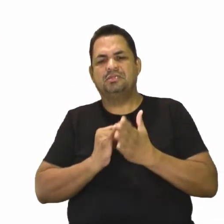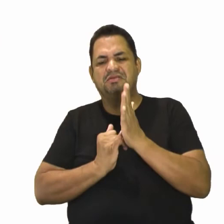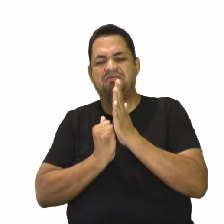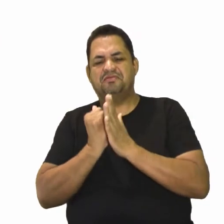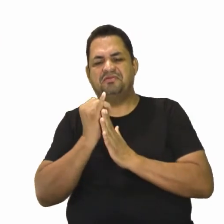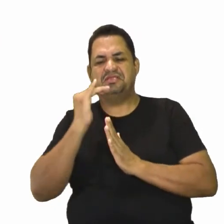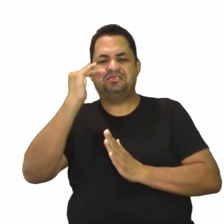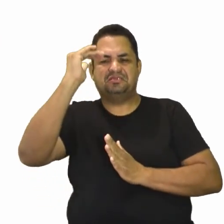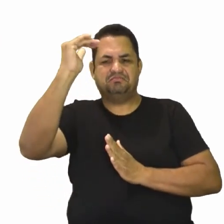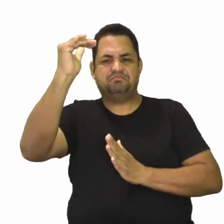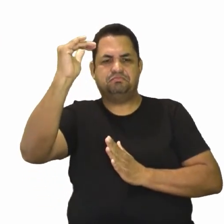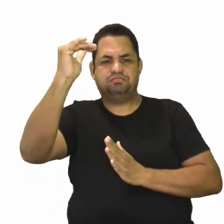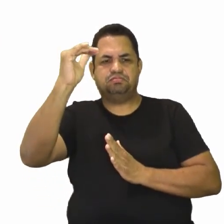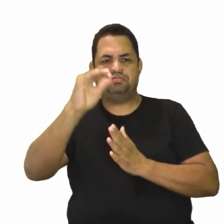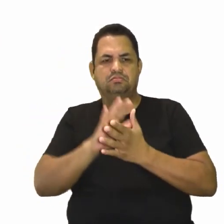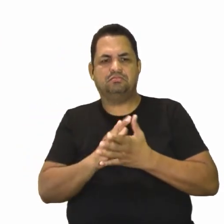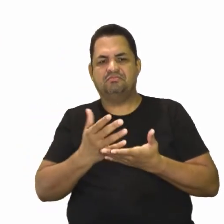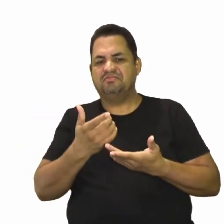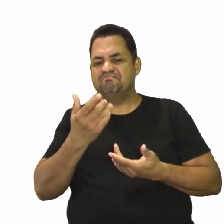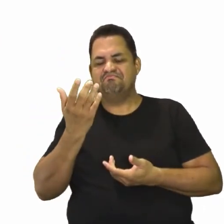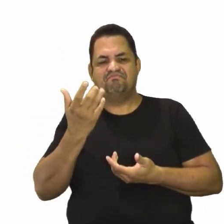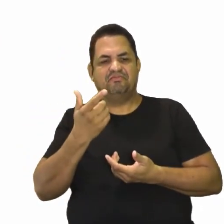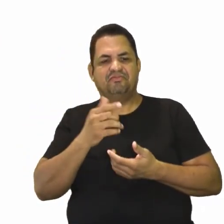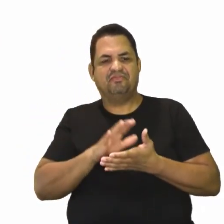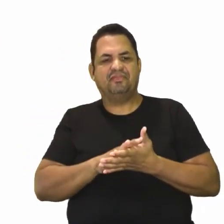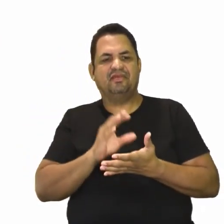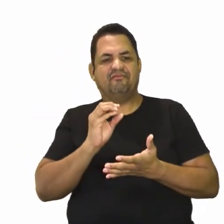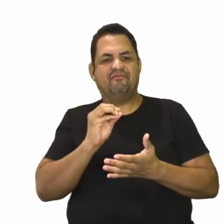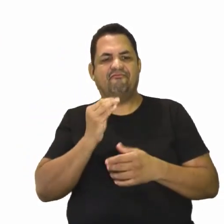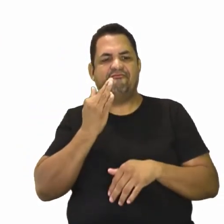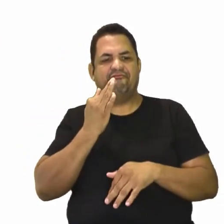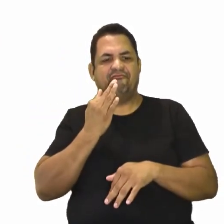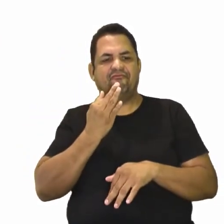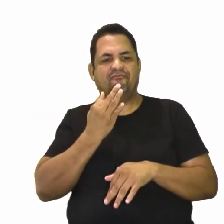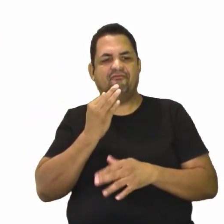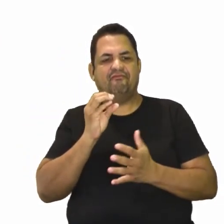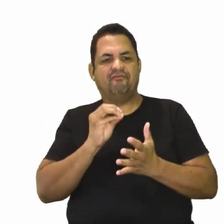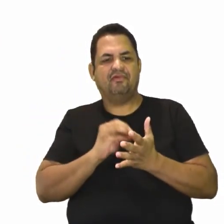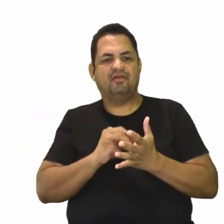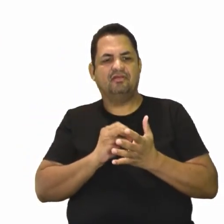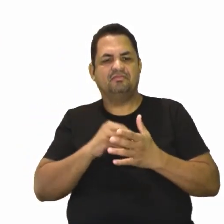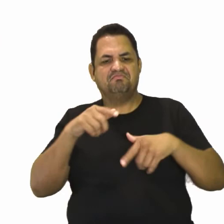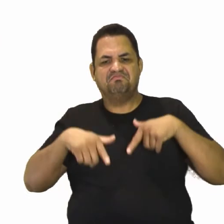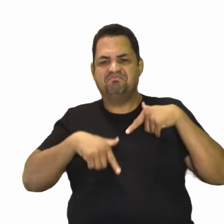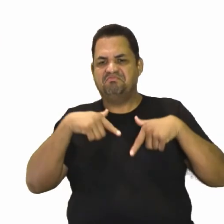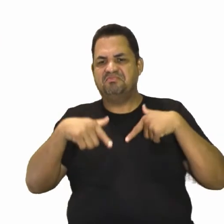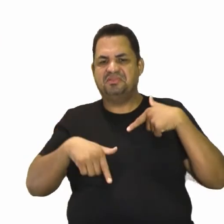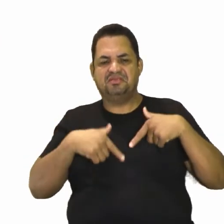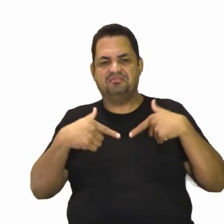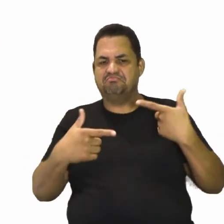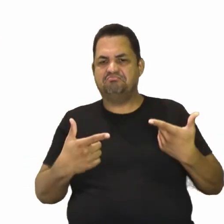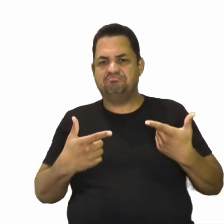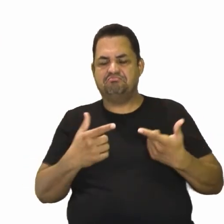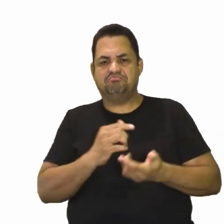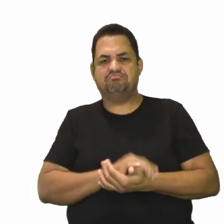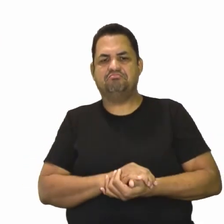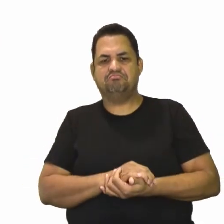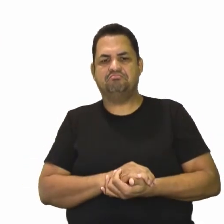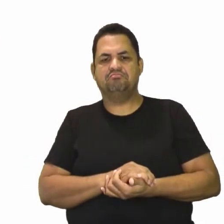altíssima e a recessão também. A inflação aqui estava nos 3 dígitos, gente. 3 dígitos de